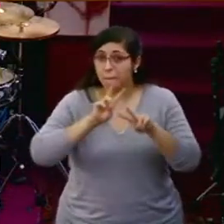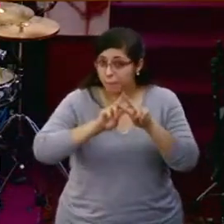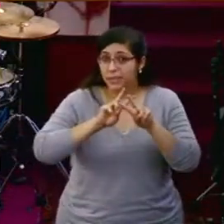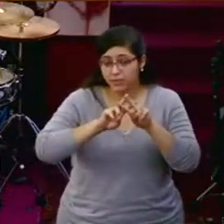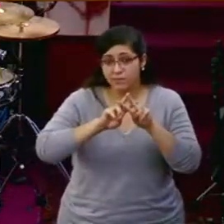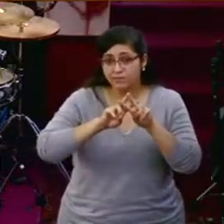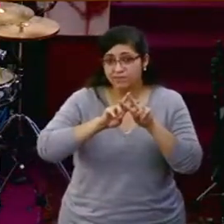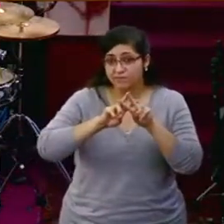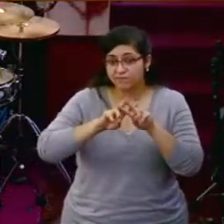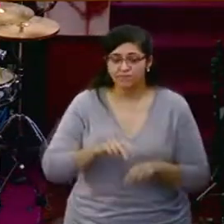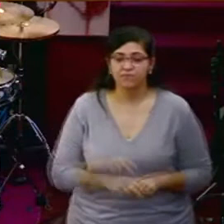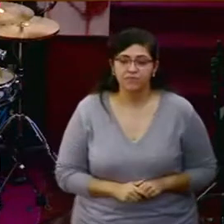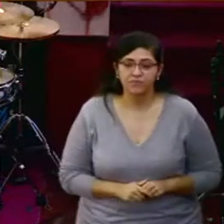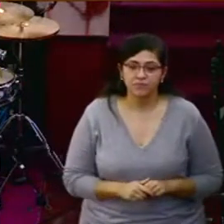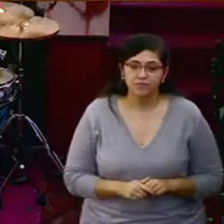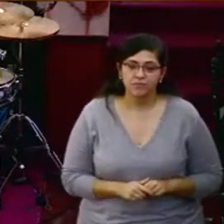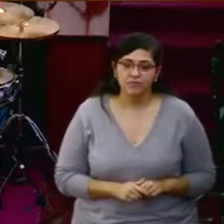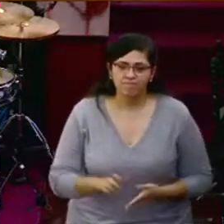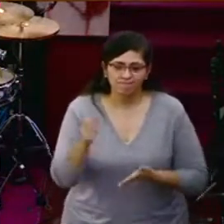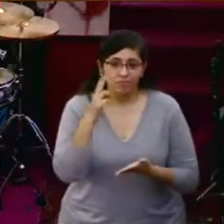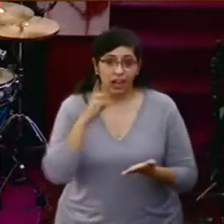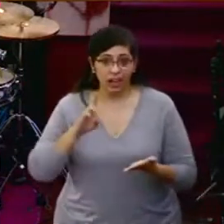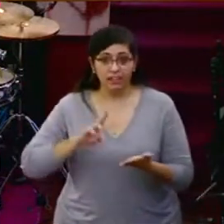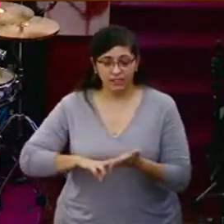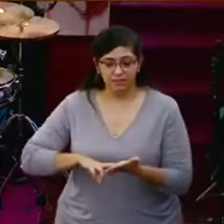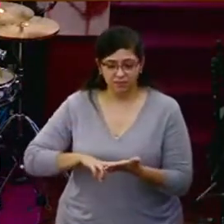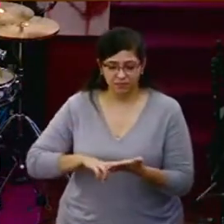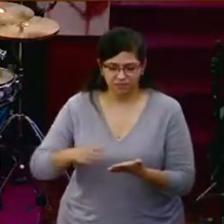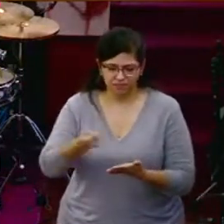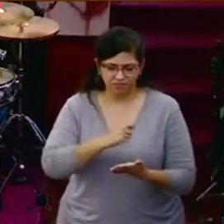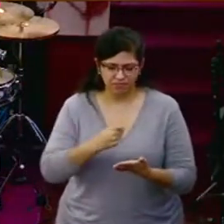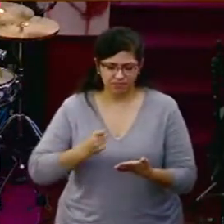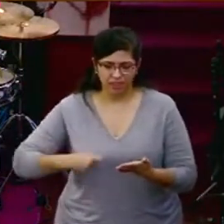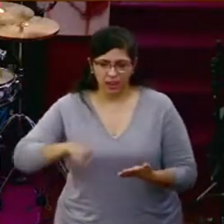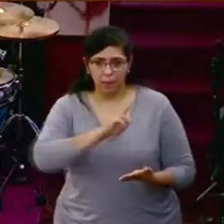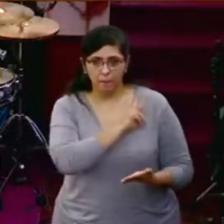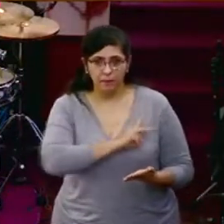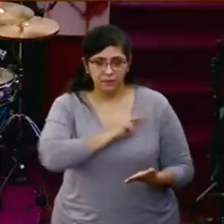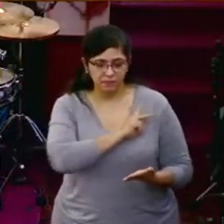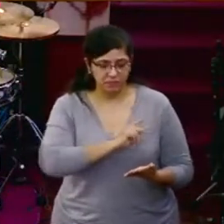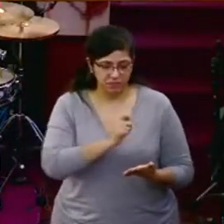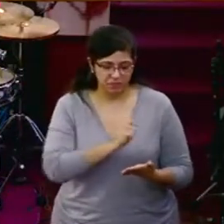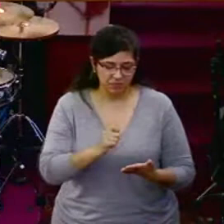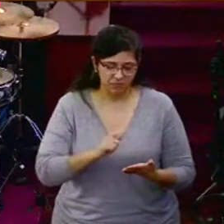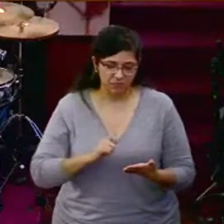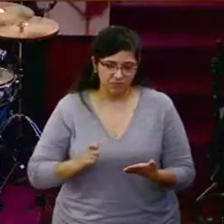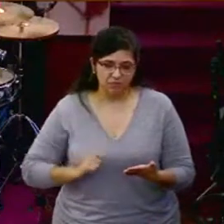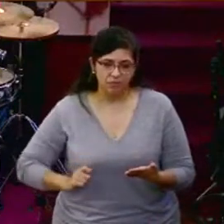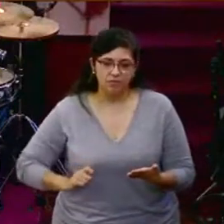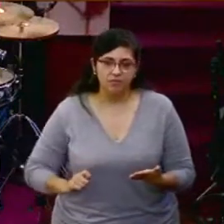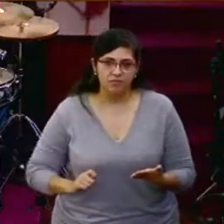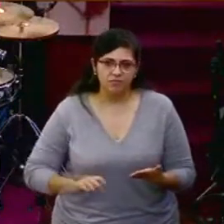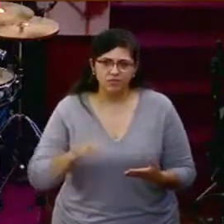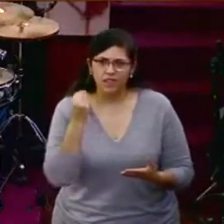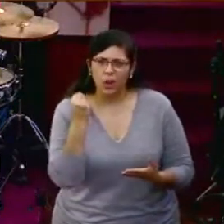momento se escreve uma carta olha o teu olho da carta do plantador o que o plantador dessa